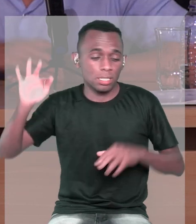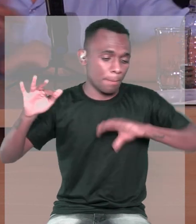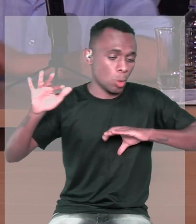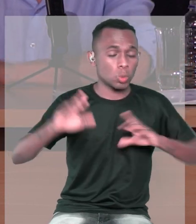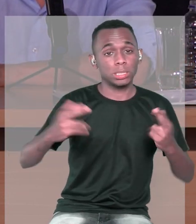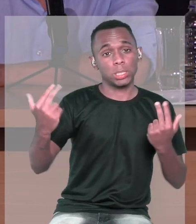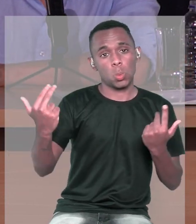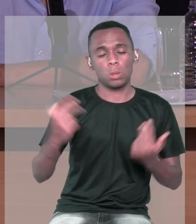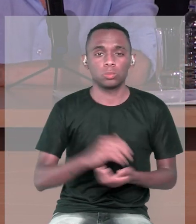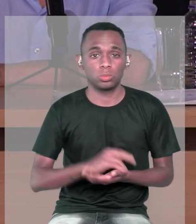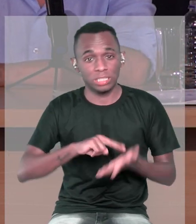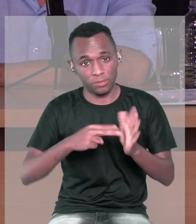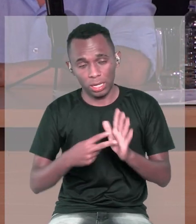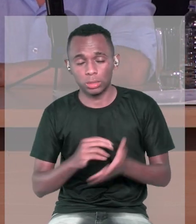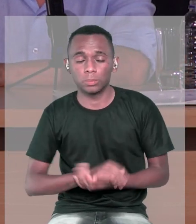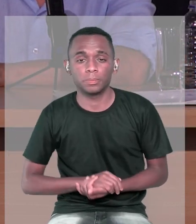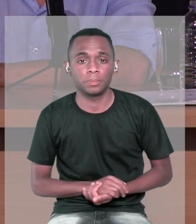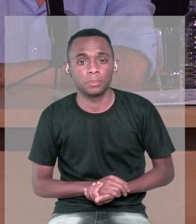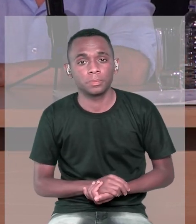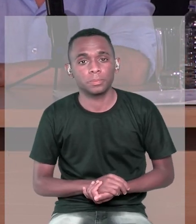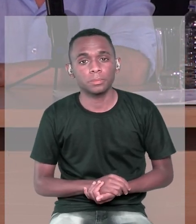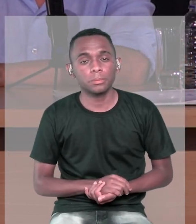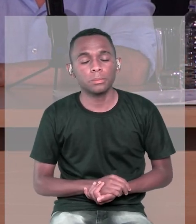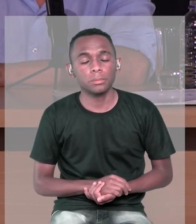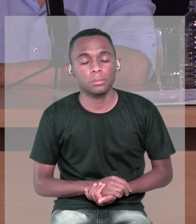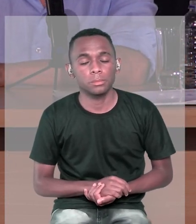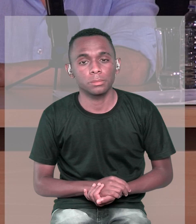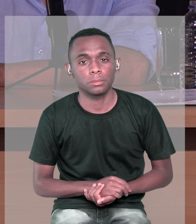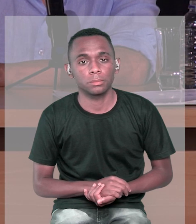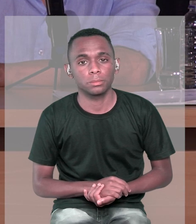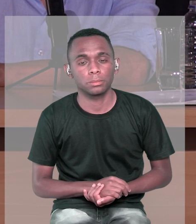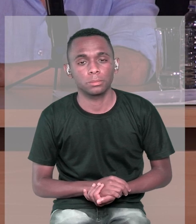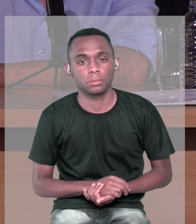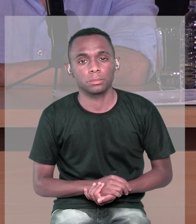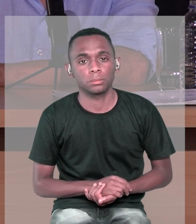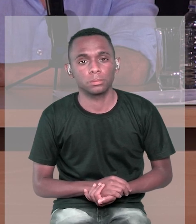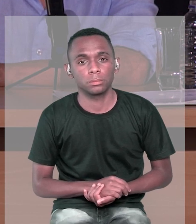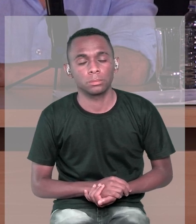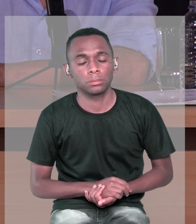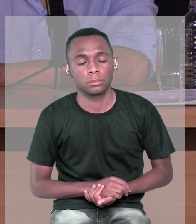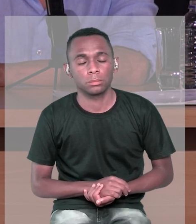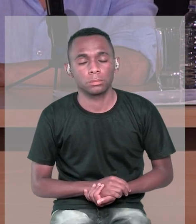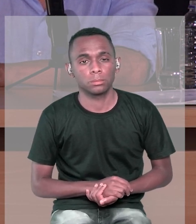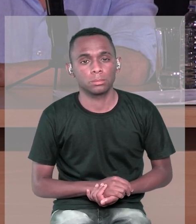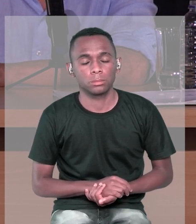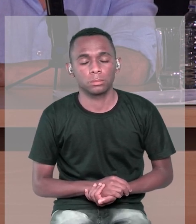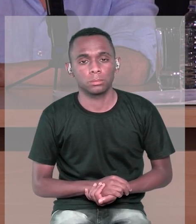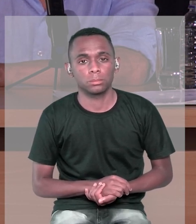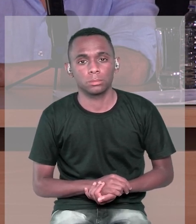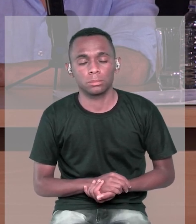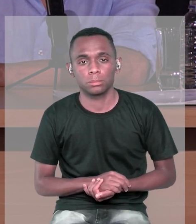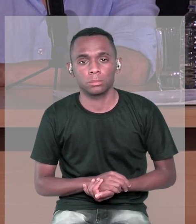à partir de là que je dis le plaisir, c'est du côté de ce que j'appelle l'appropriation écologique et